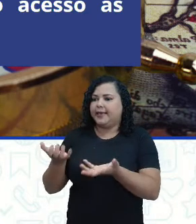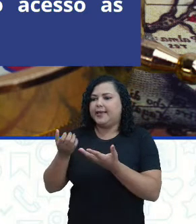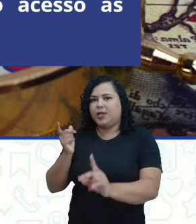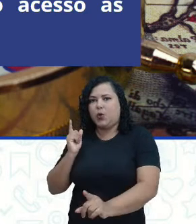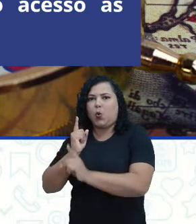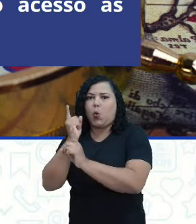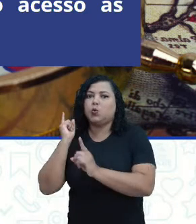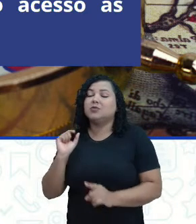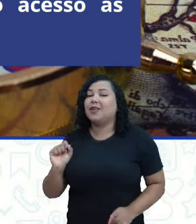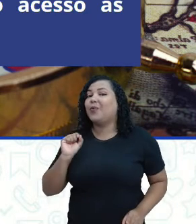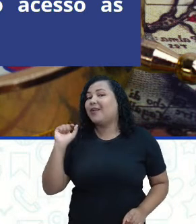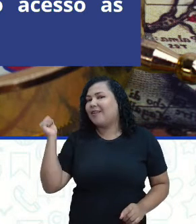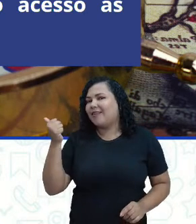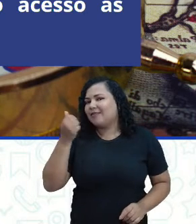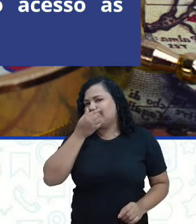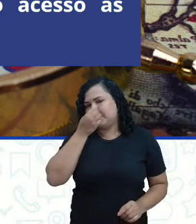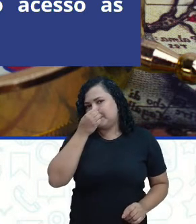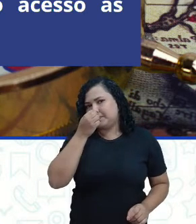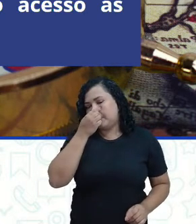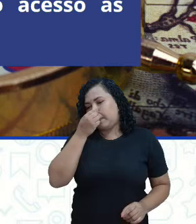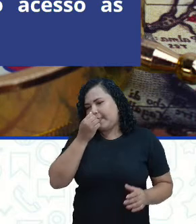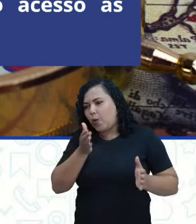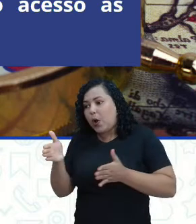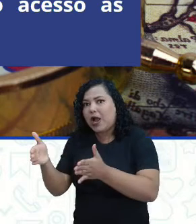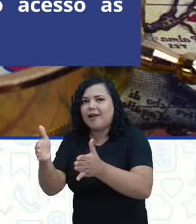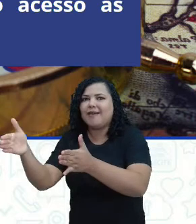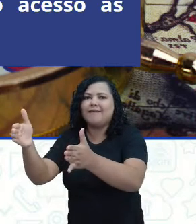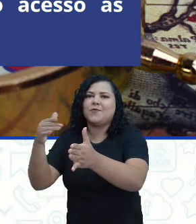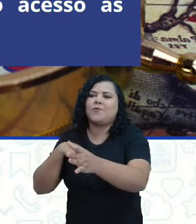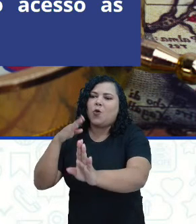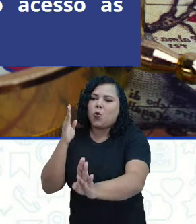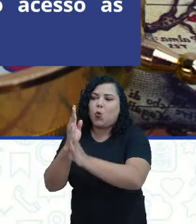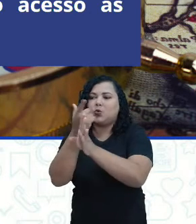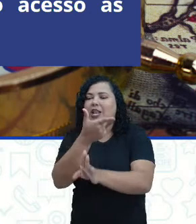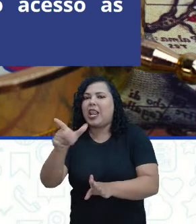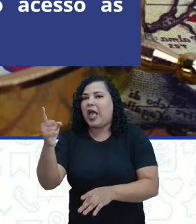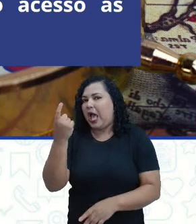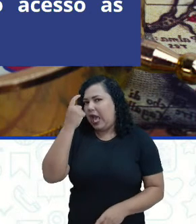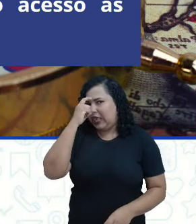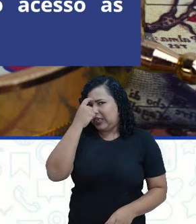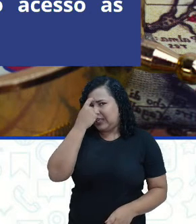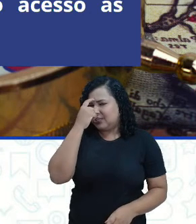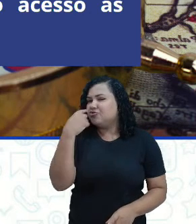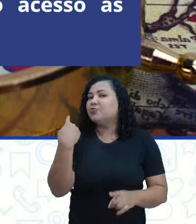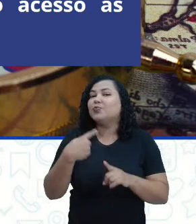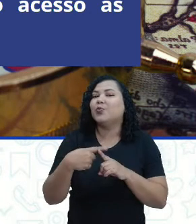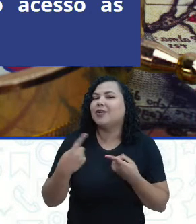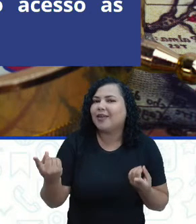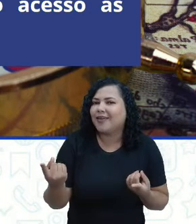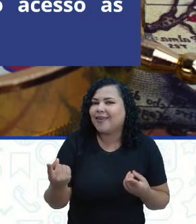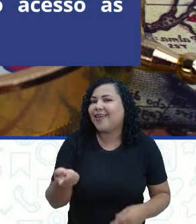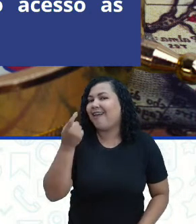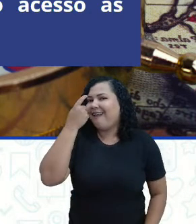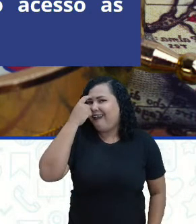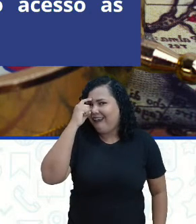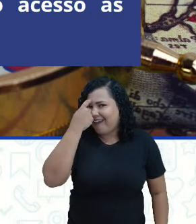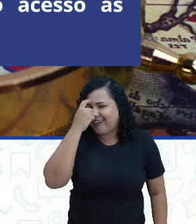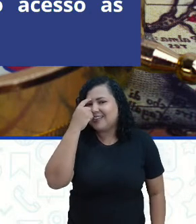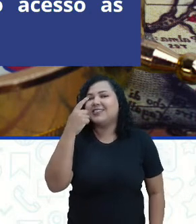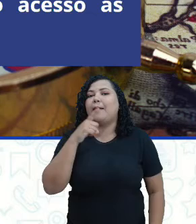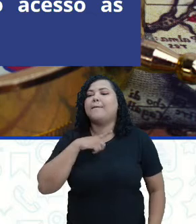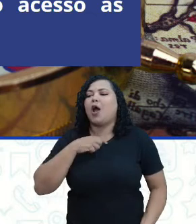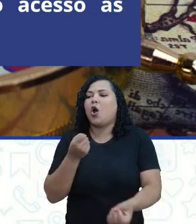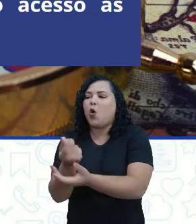por meio da costa africana, uma rota que permitisse encontrar as Índias. Encontrar as Índias por quê? Para a compra